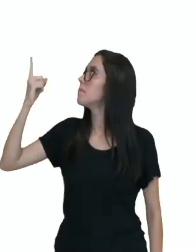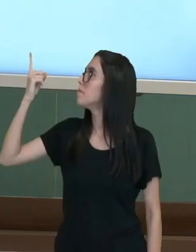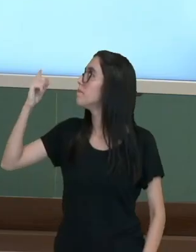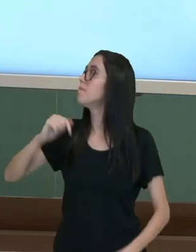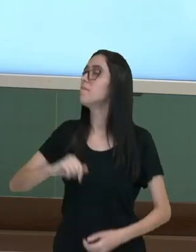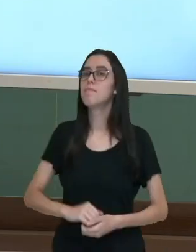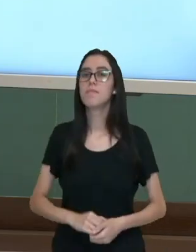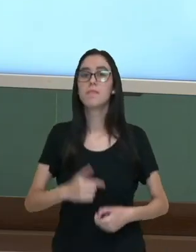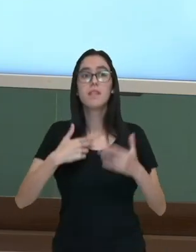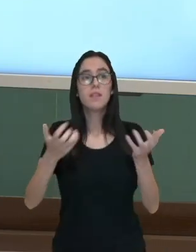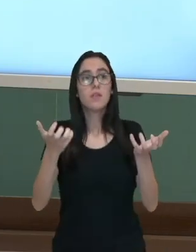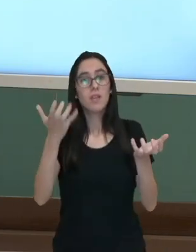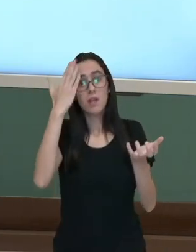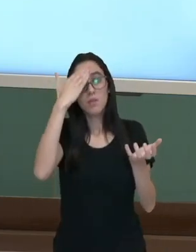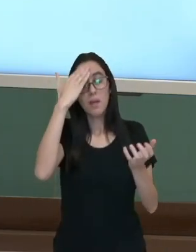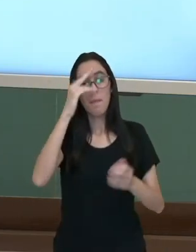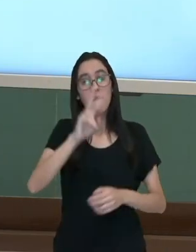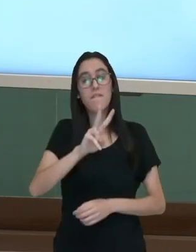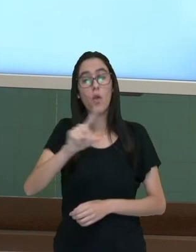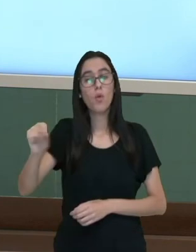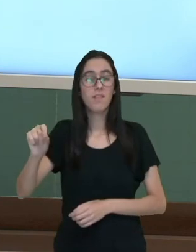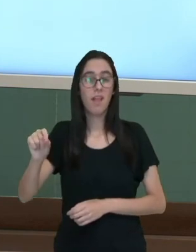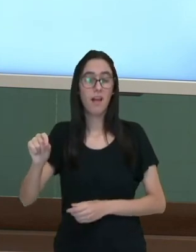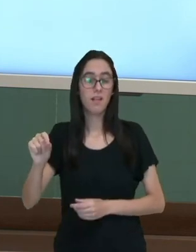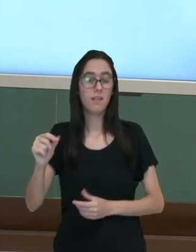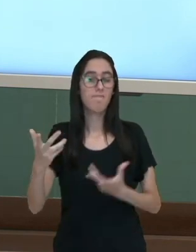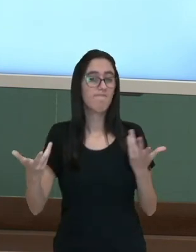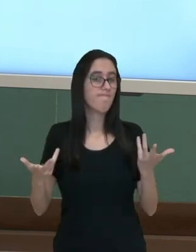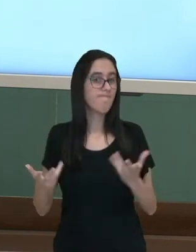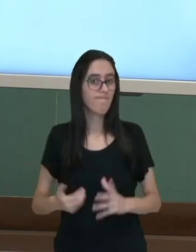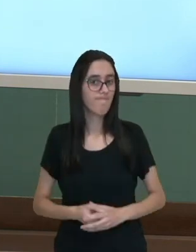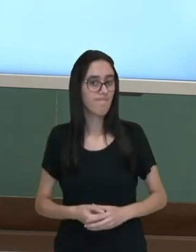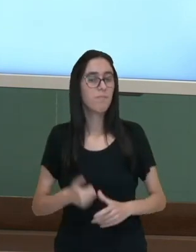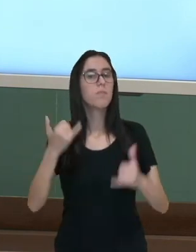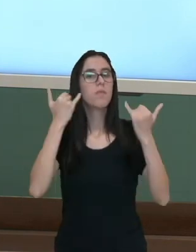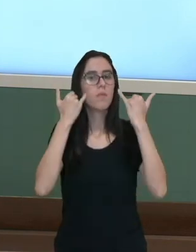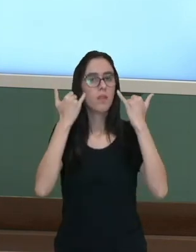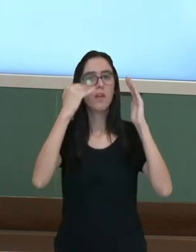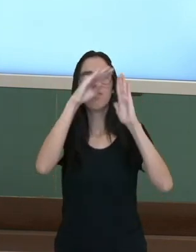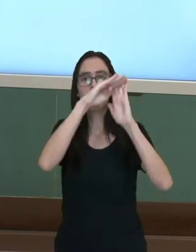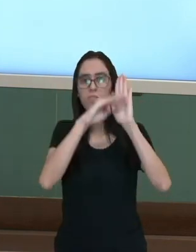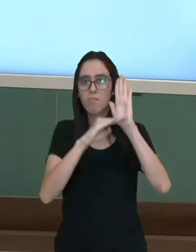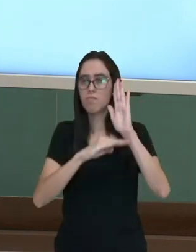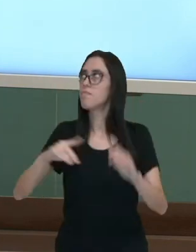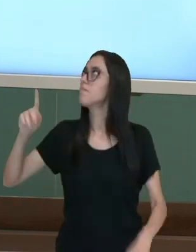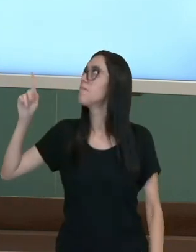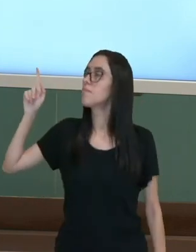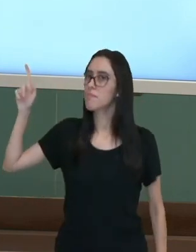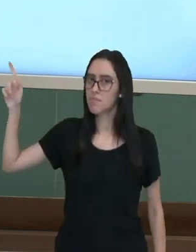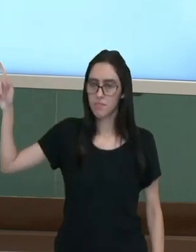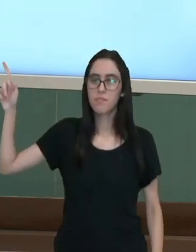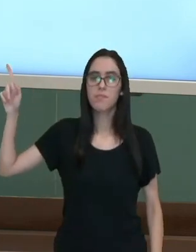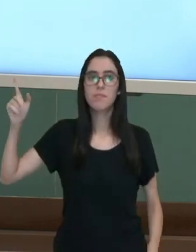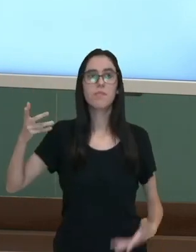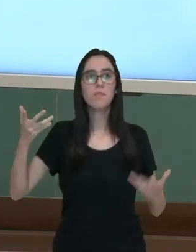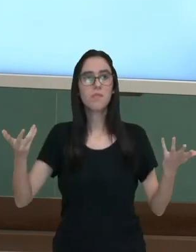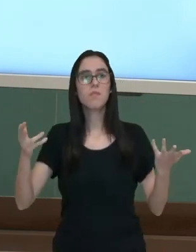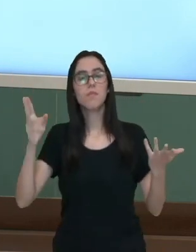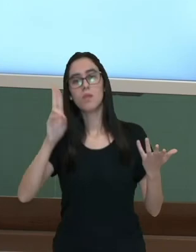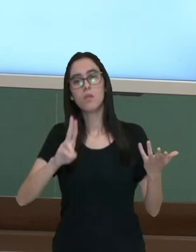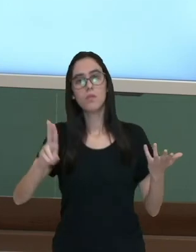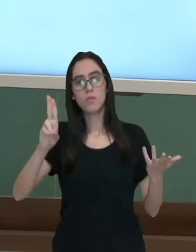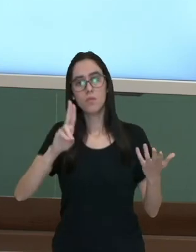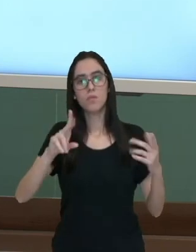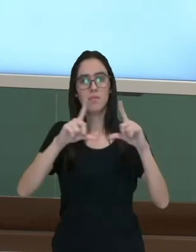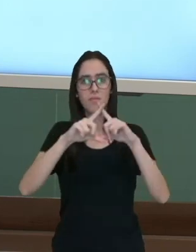saber a velocidade de escape da Terra, sabe? Então, os dados estão todos tirados aqui. Vamos lá, então. Utilizando a expressão que a gente